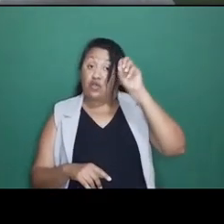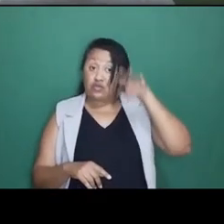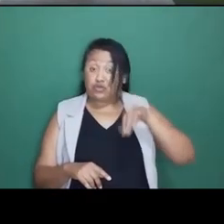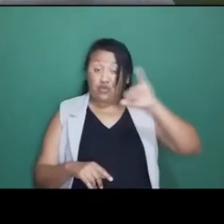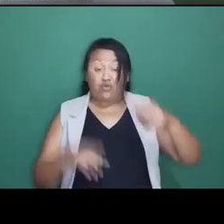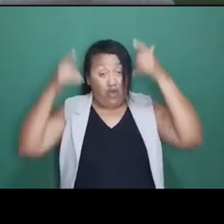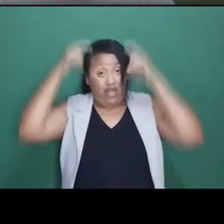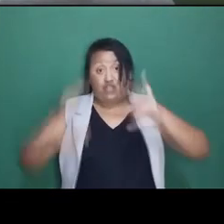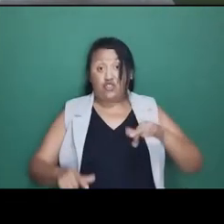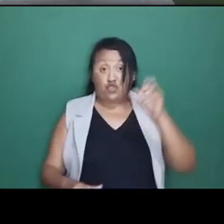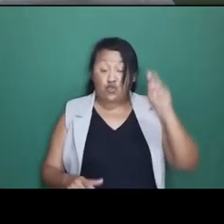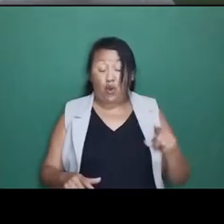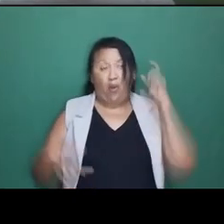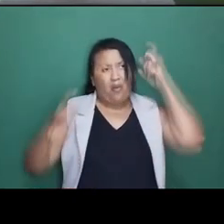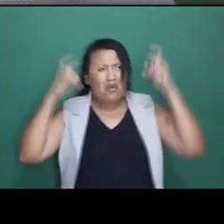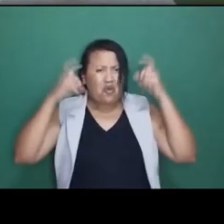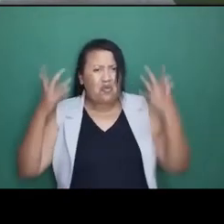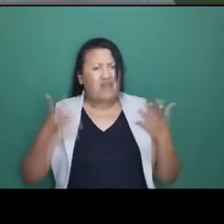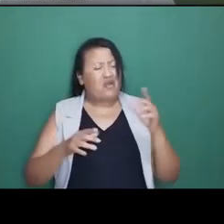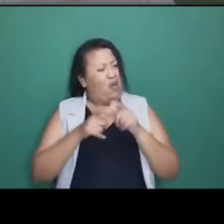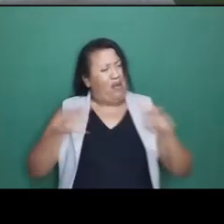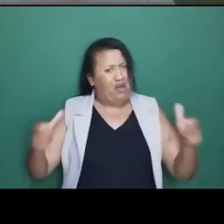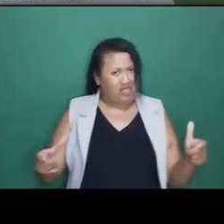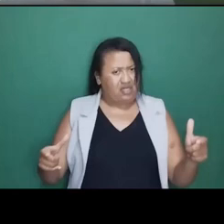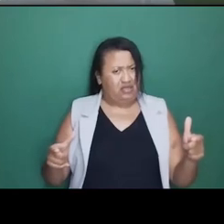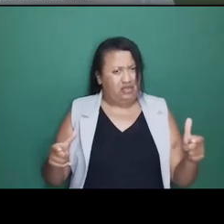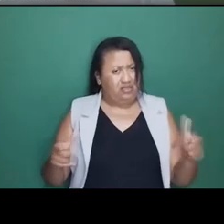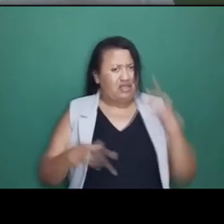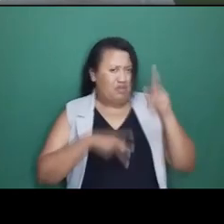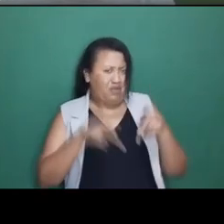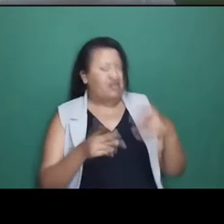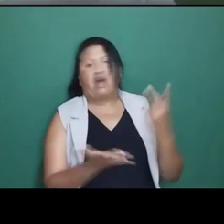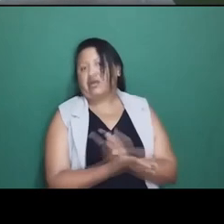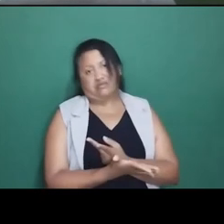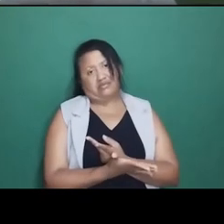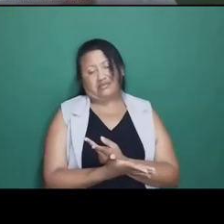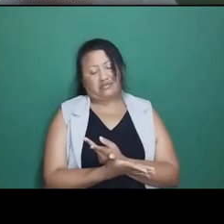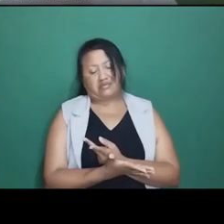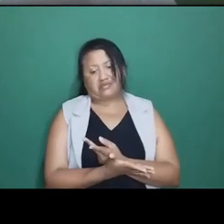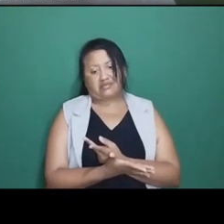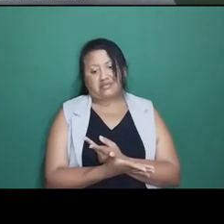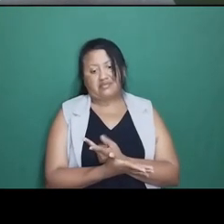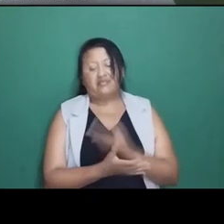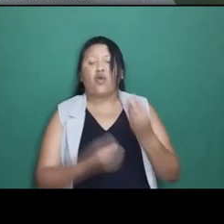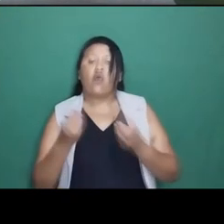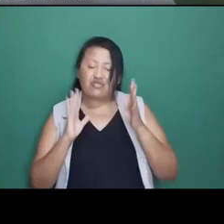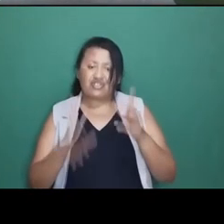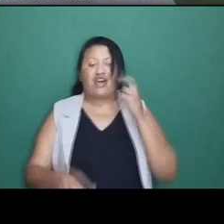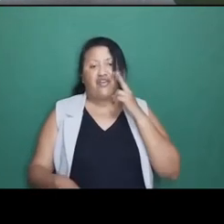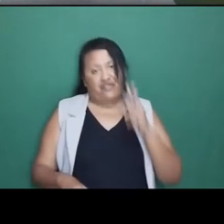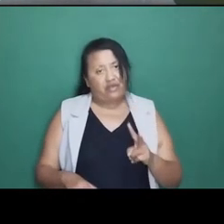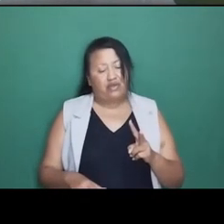expressavam preocupações com a maioria da população errada como a gente